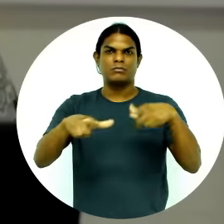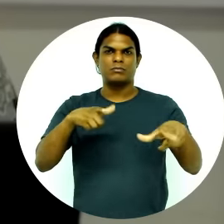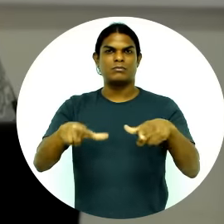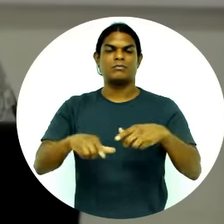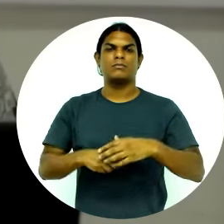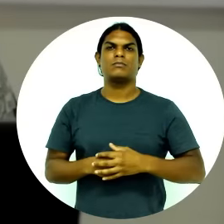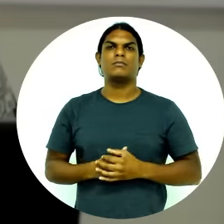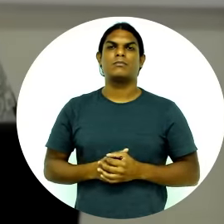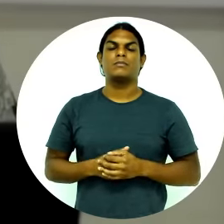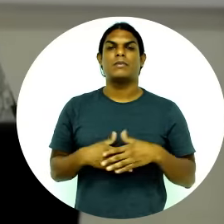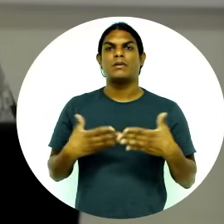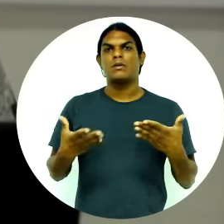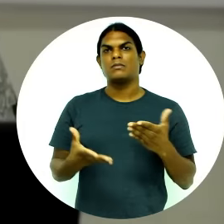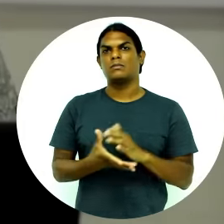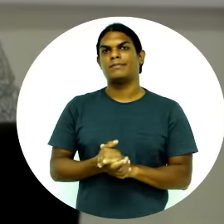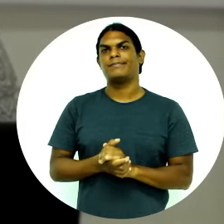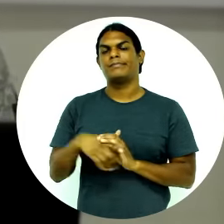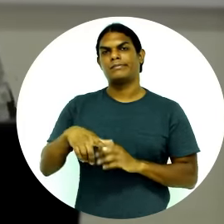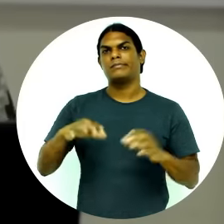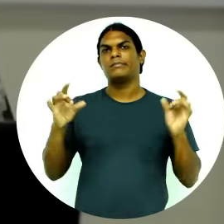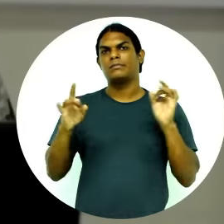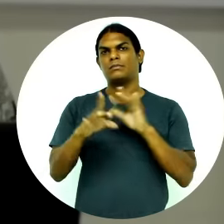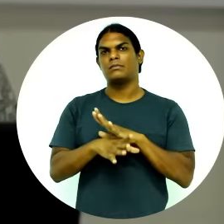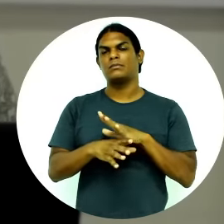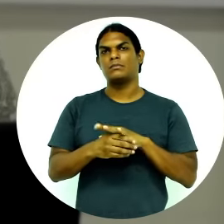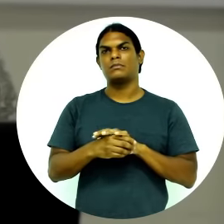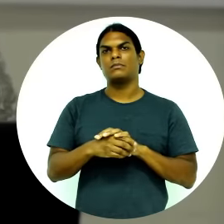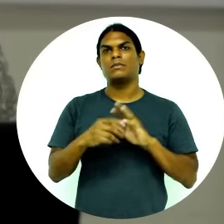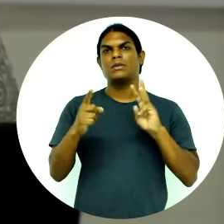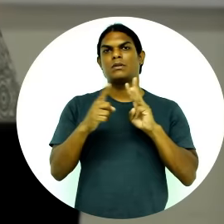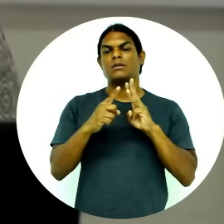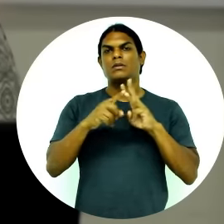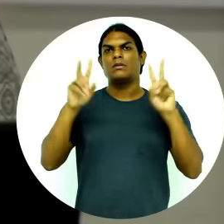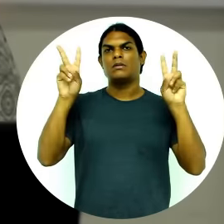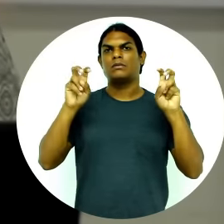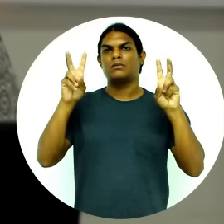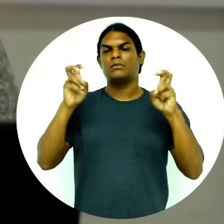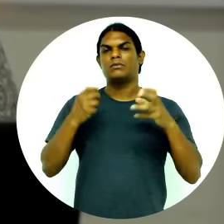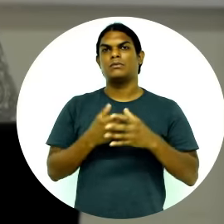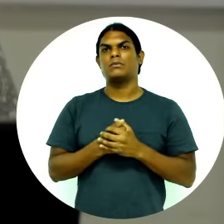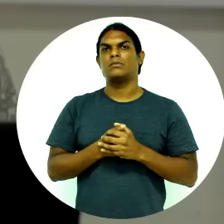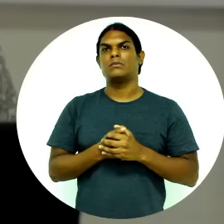ou parcialidade. Bom, pessoal, com isso terminamos a